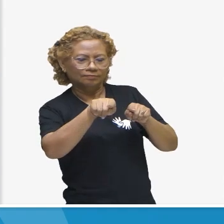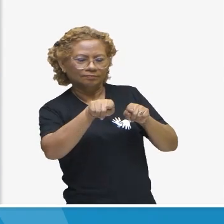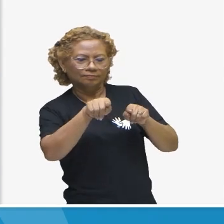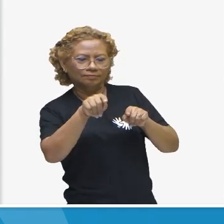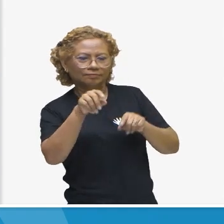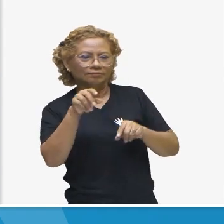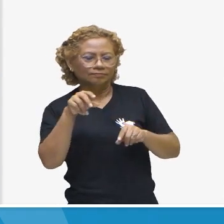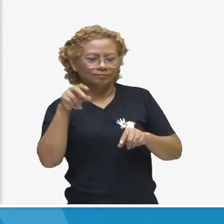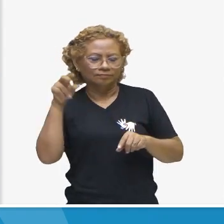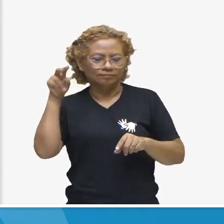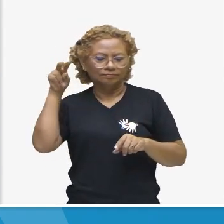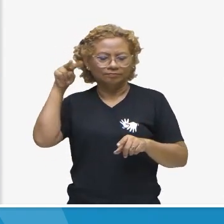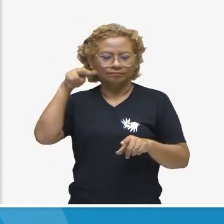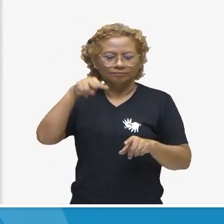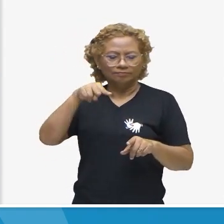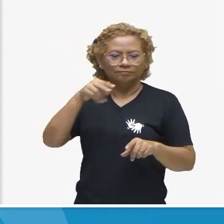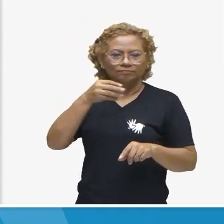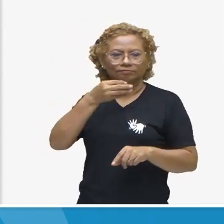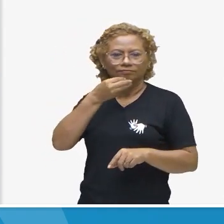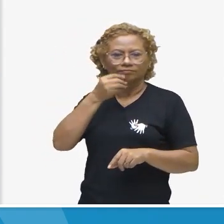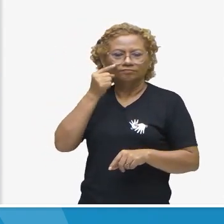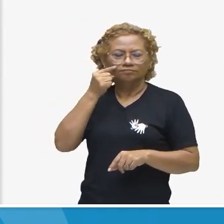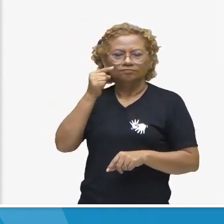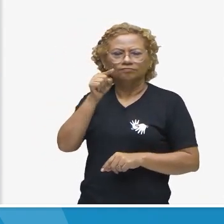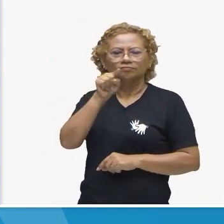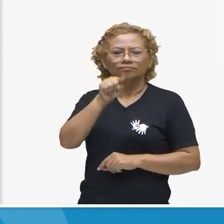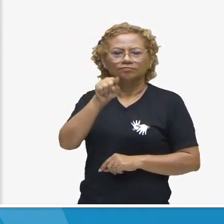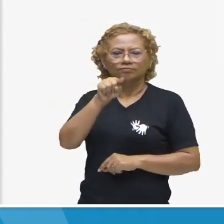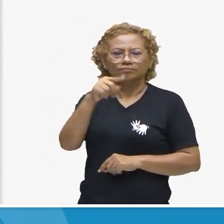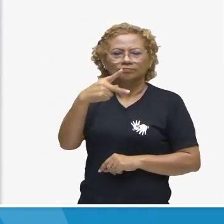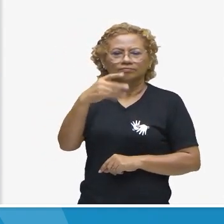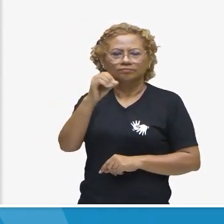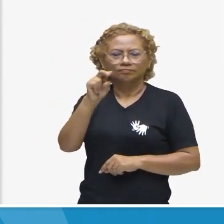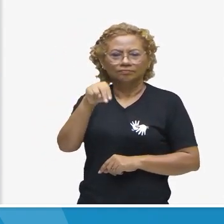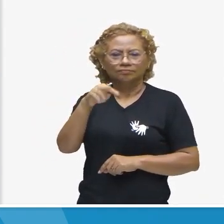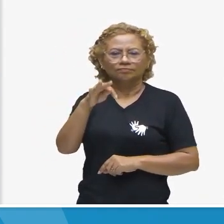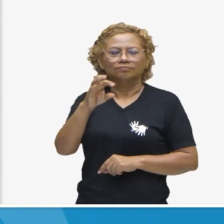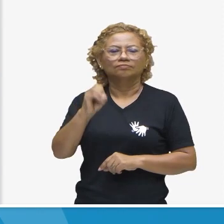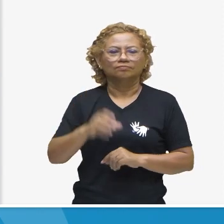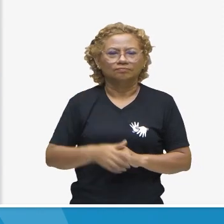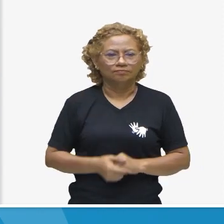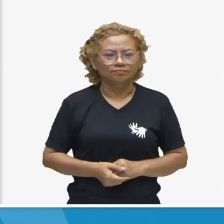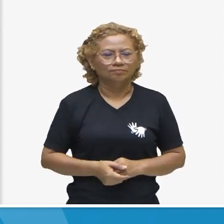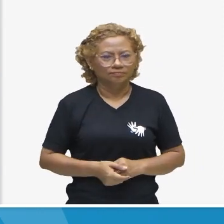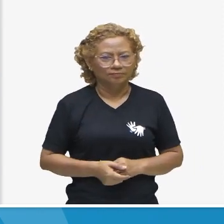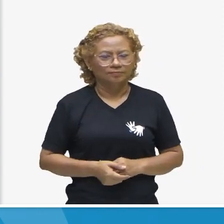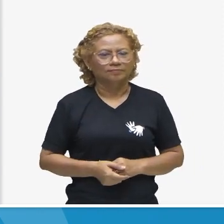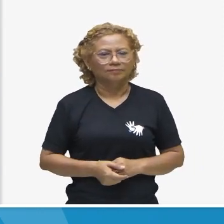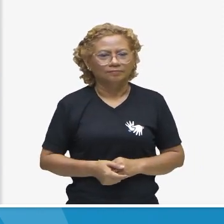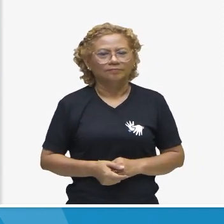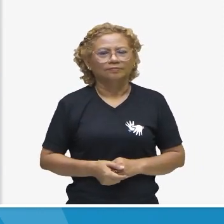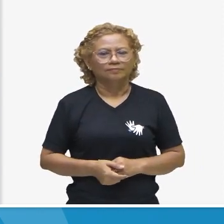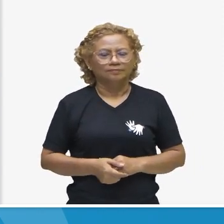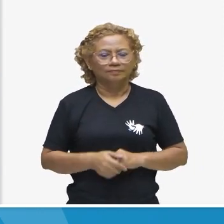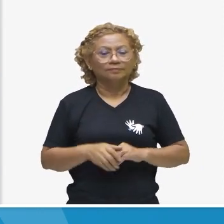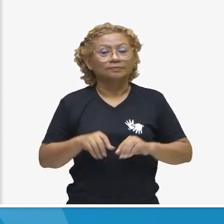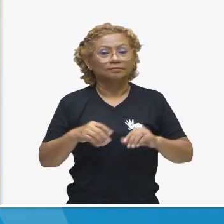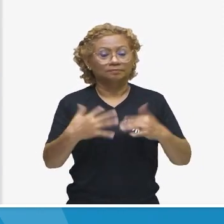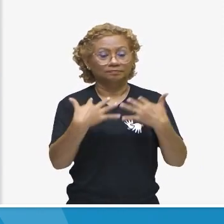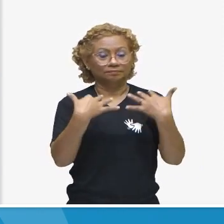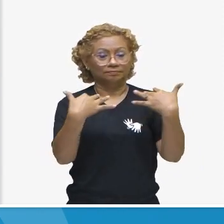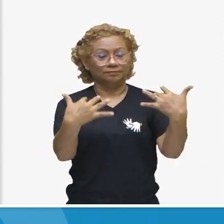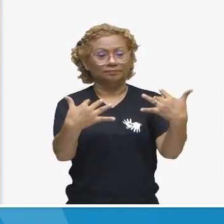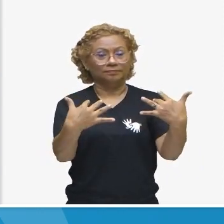ponto, né? A flecha indo em direção ao alvo. Do ponto de vista de quem está na plateia